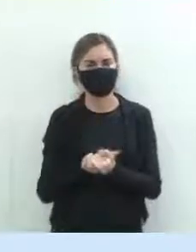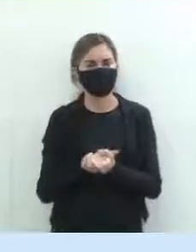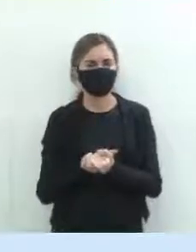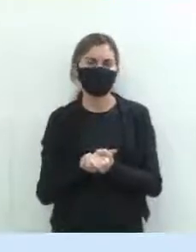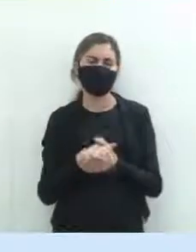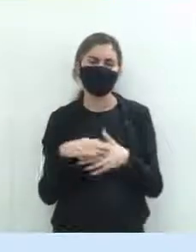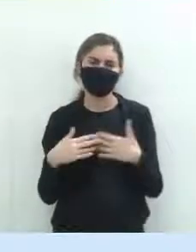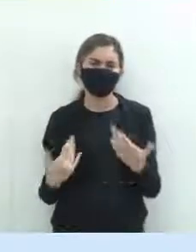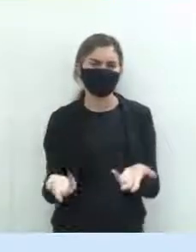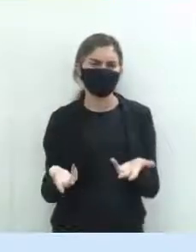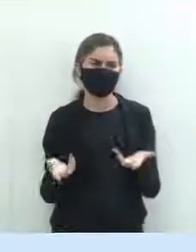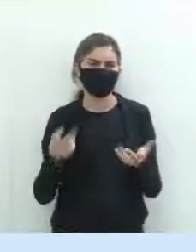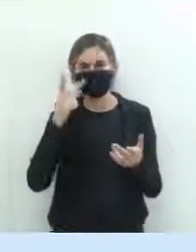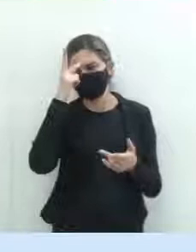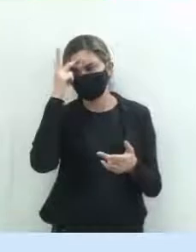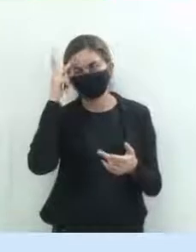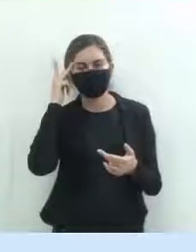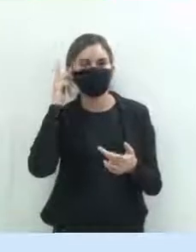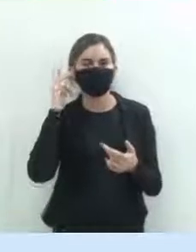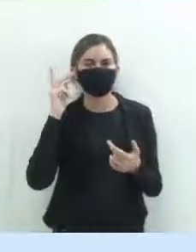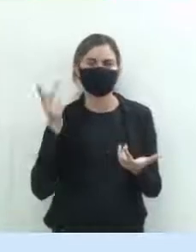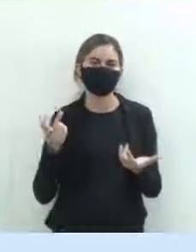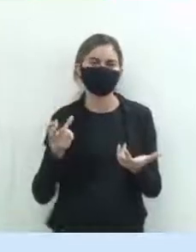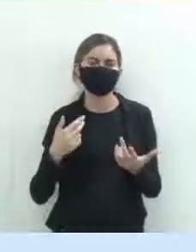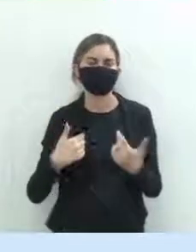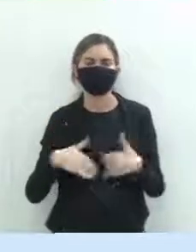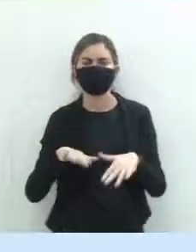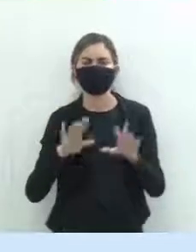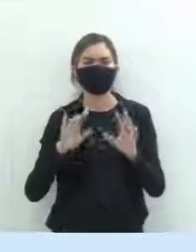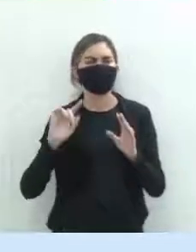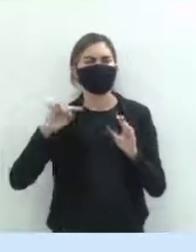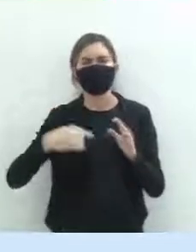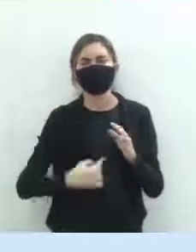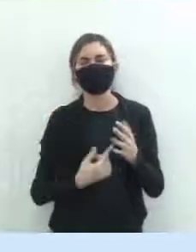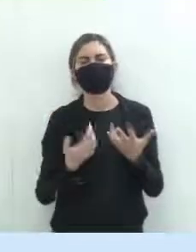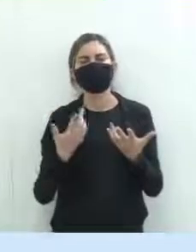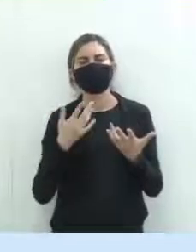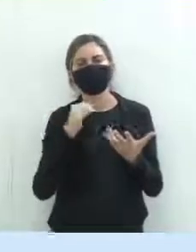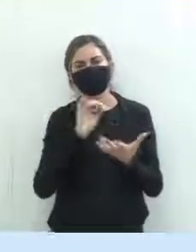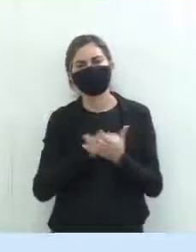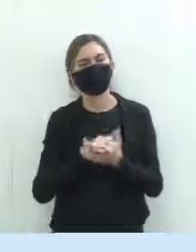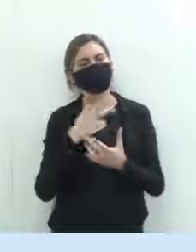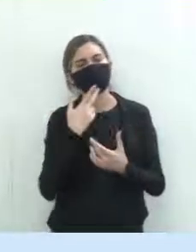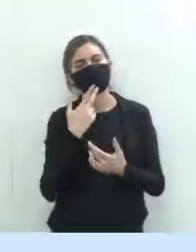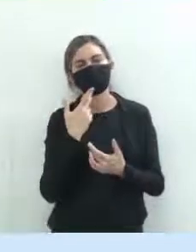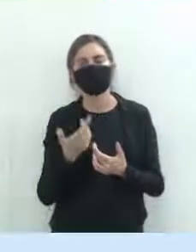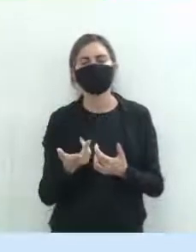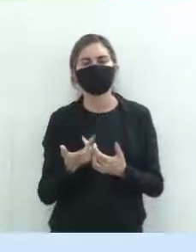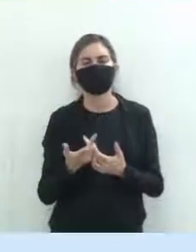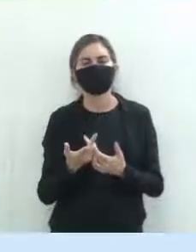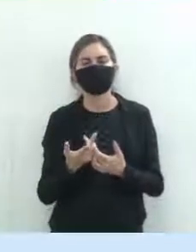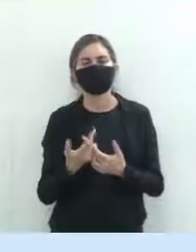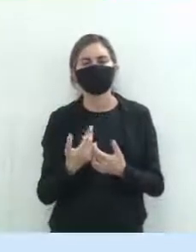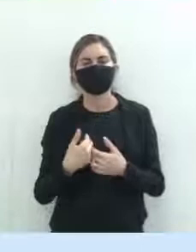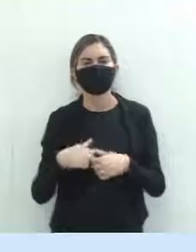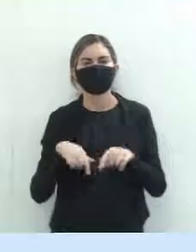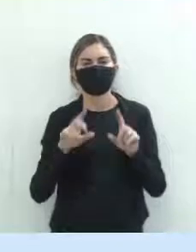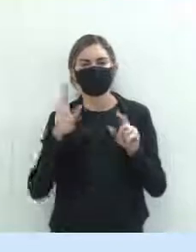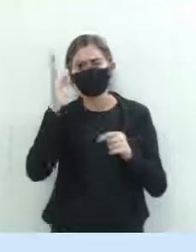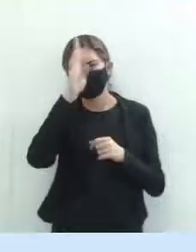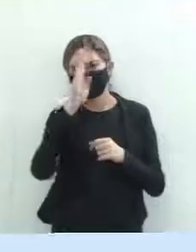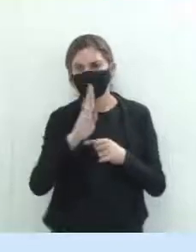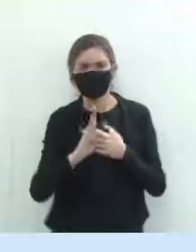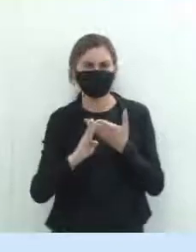ou relacionamento entre pessoas, né, de uma forma mais profunda, mais íntima, a gente fala sobre o que no Brasil,